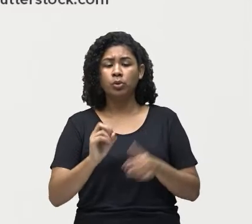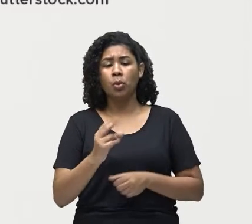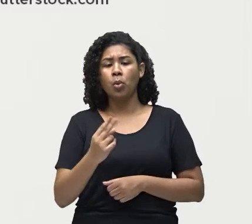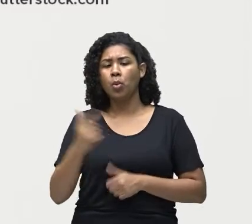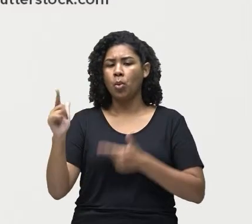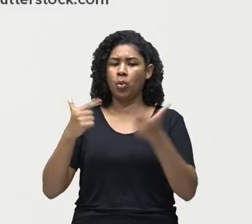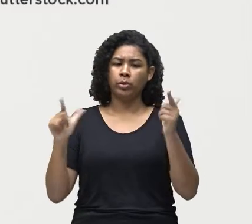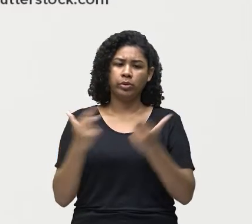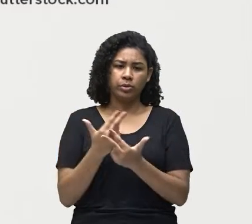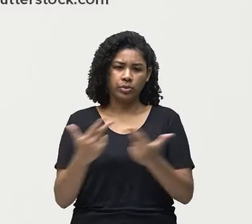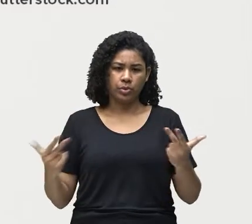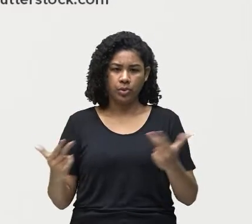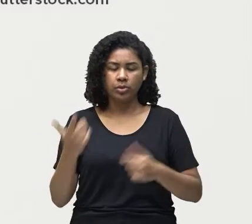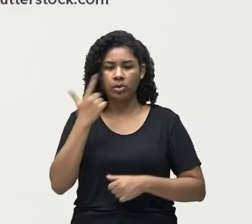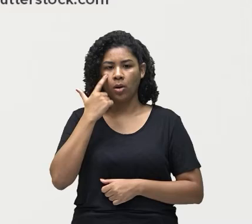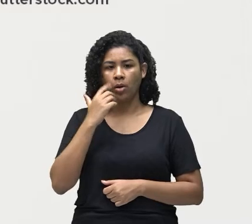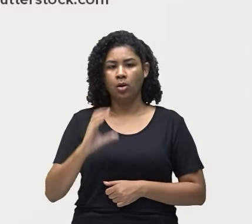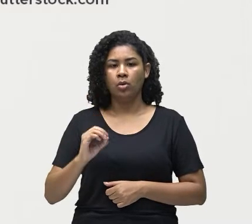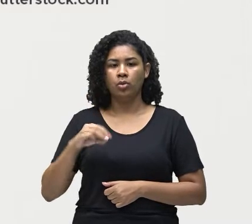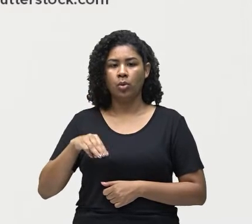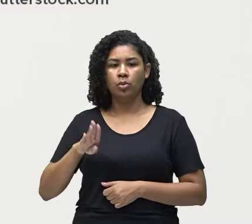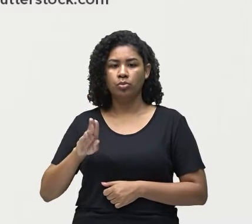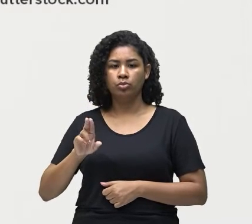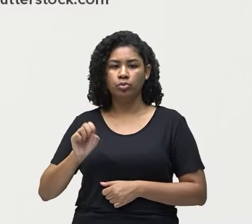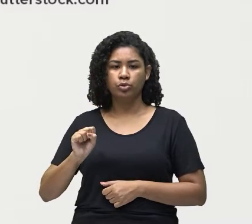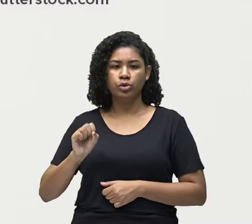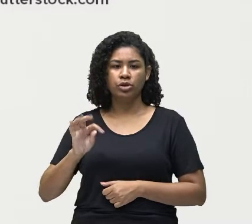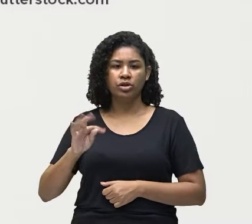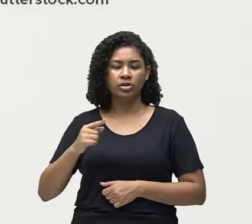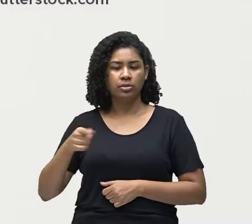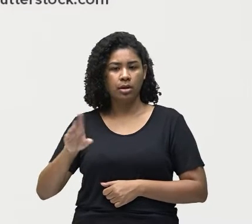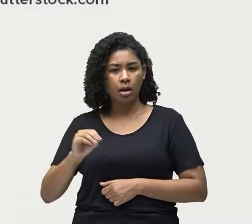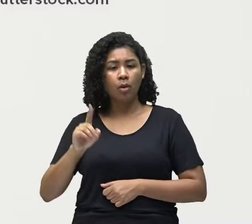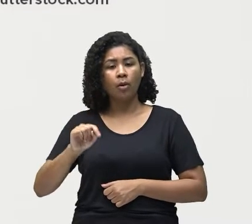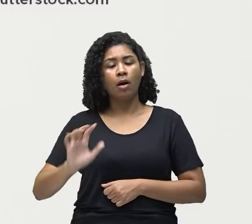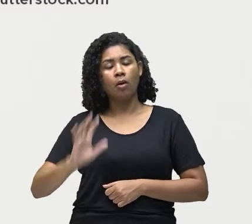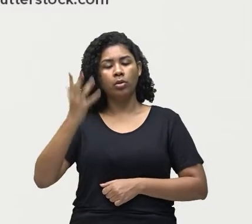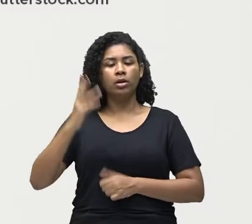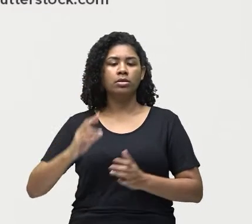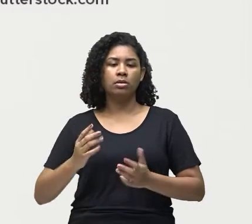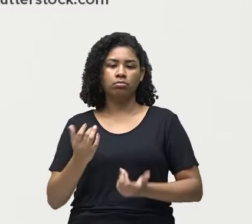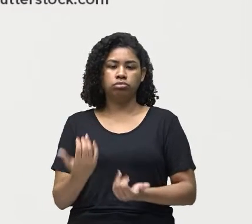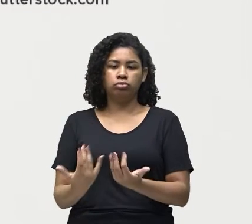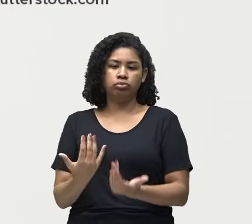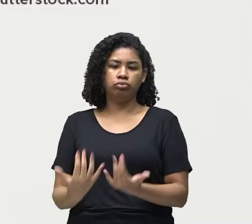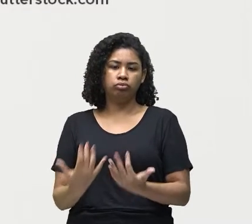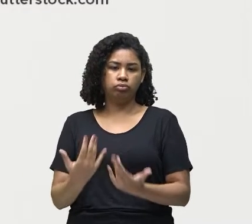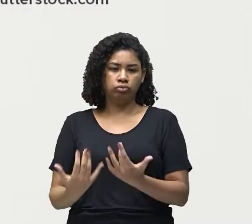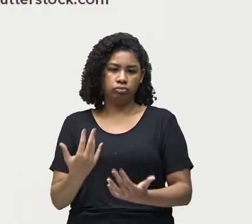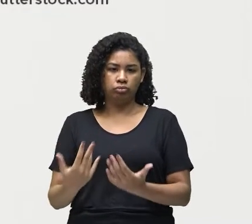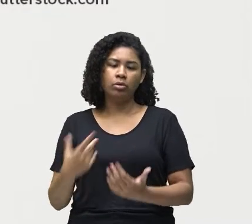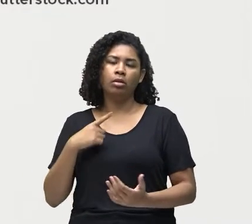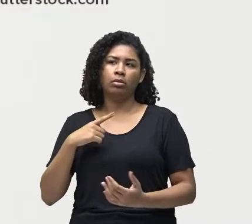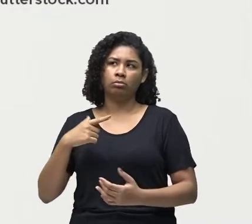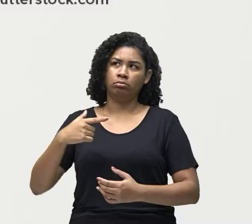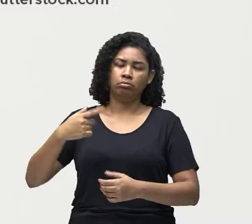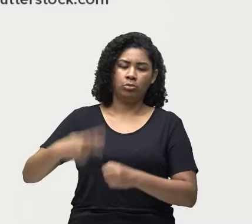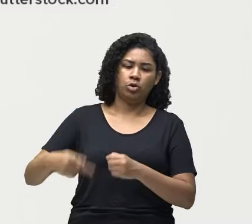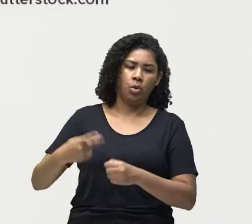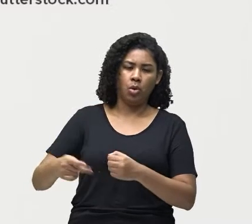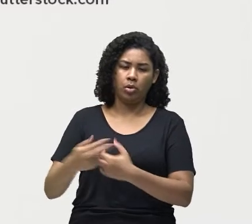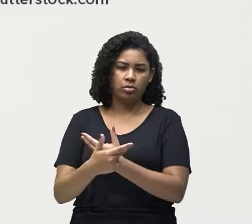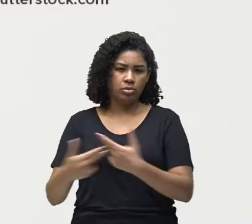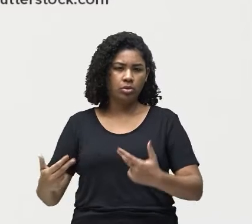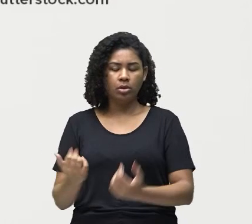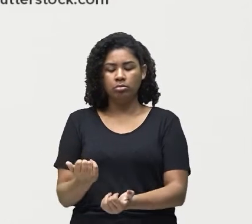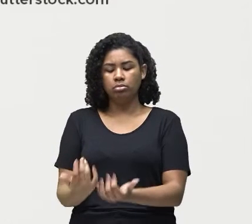de combustão, quando a gente fala, é o processo de queima, tá? Quando ocorre a queima desse combustível fóssil, ocorre o processo